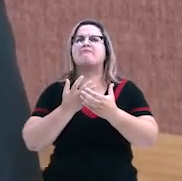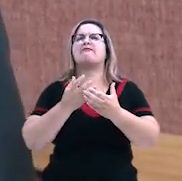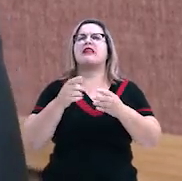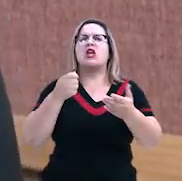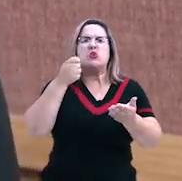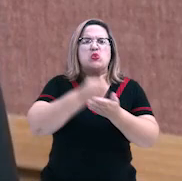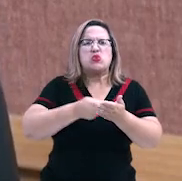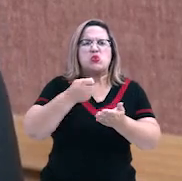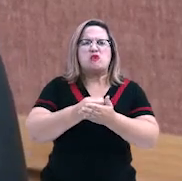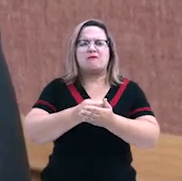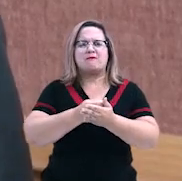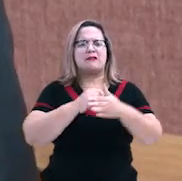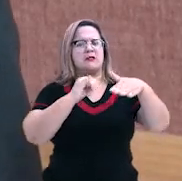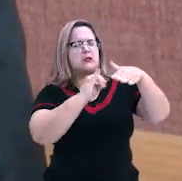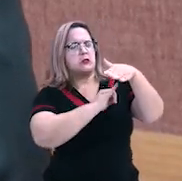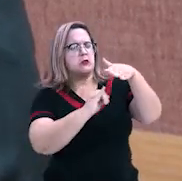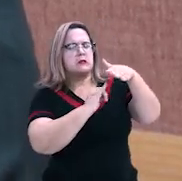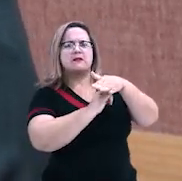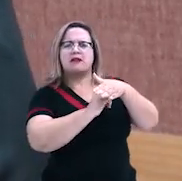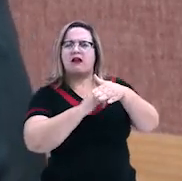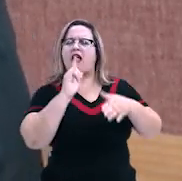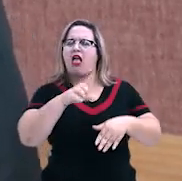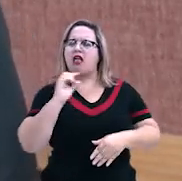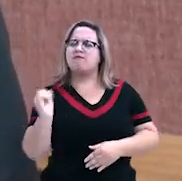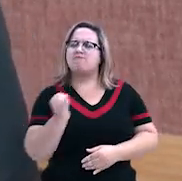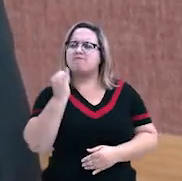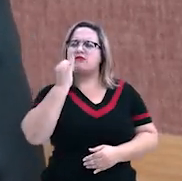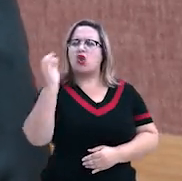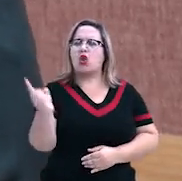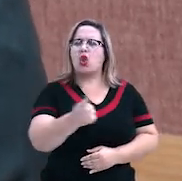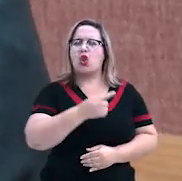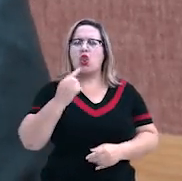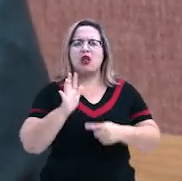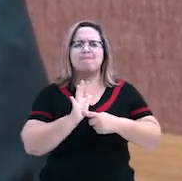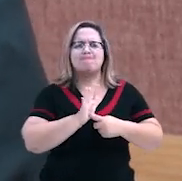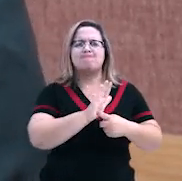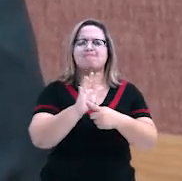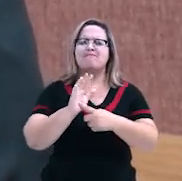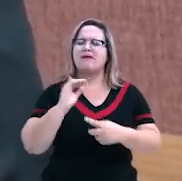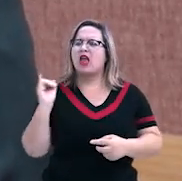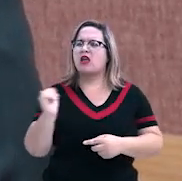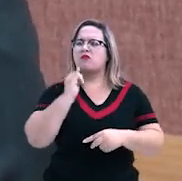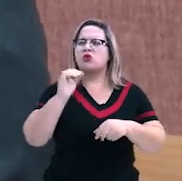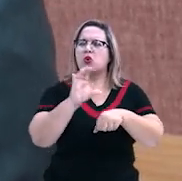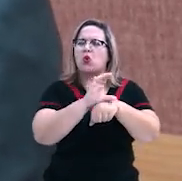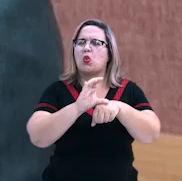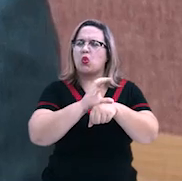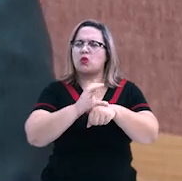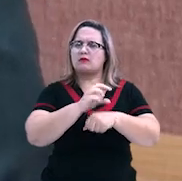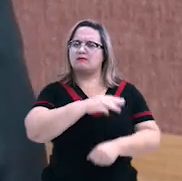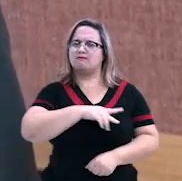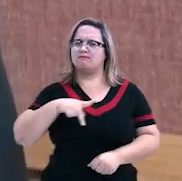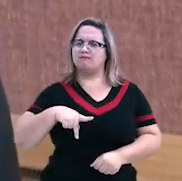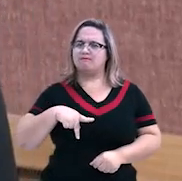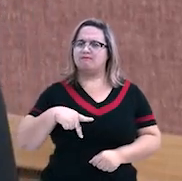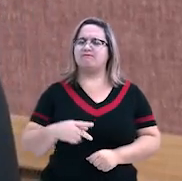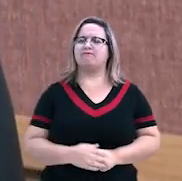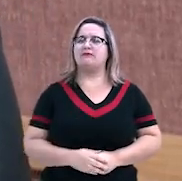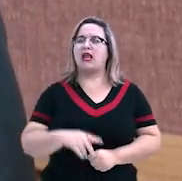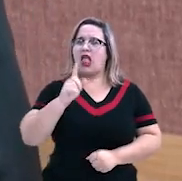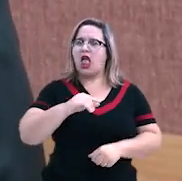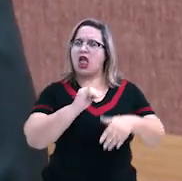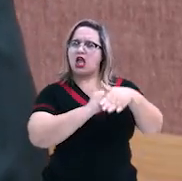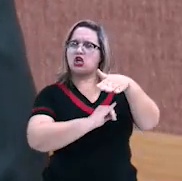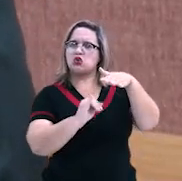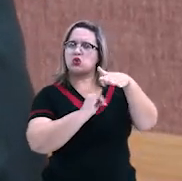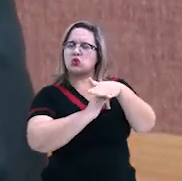polarização, de enfrentamento às instituições, é muito importante que a gente ressalte a importância constitucional do Ministério Público,